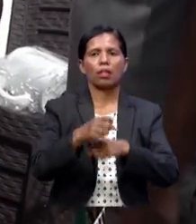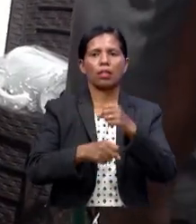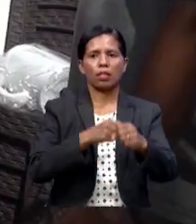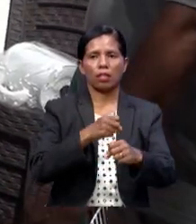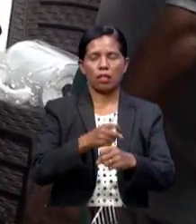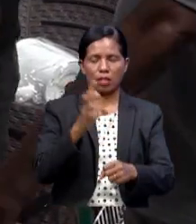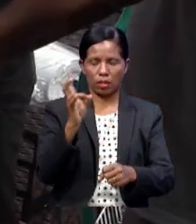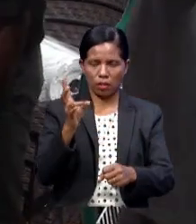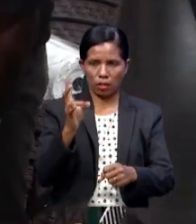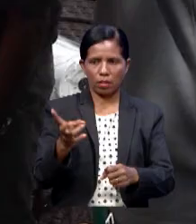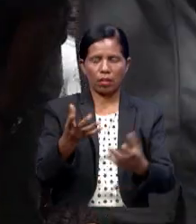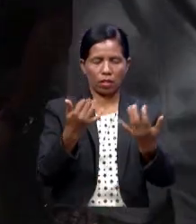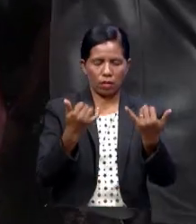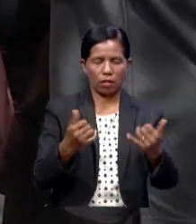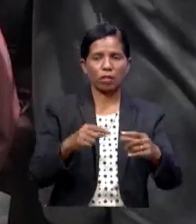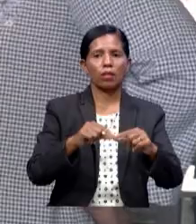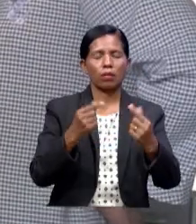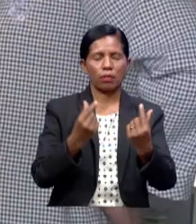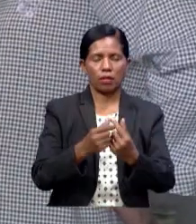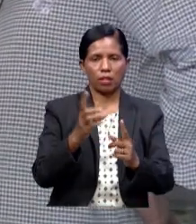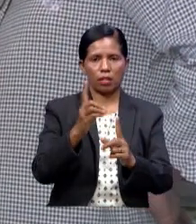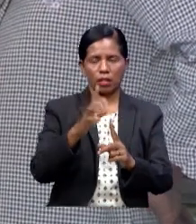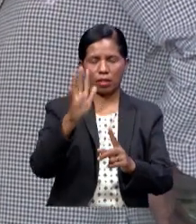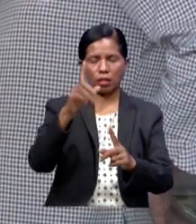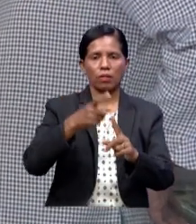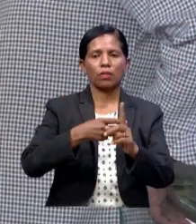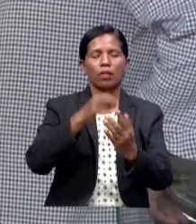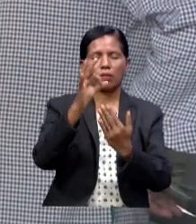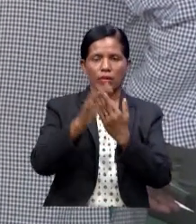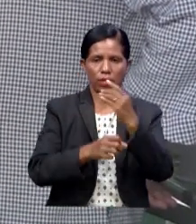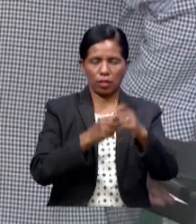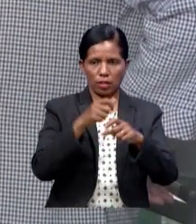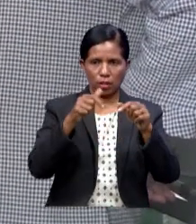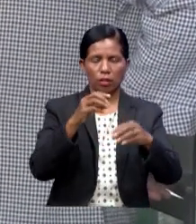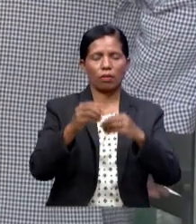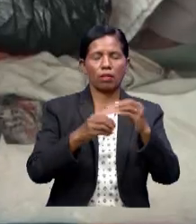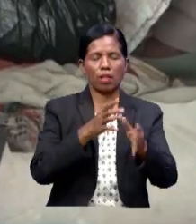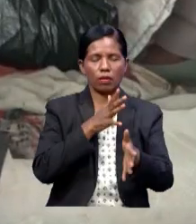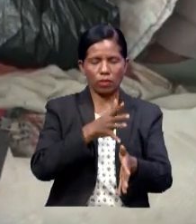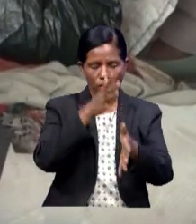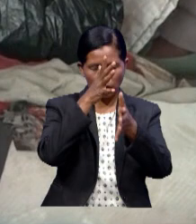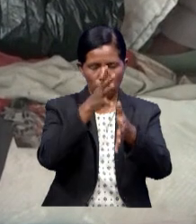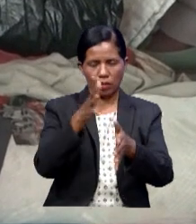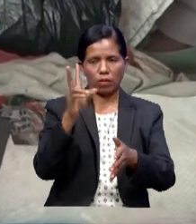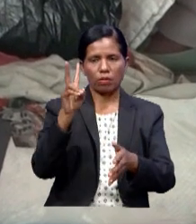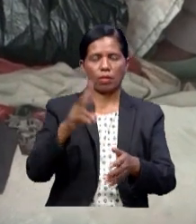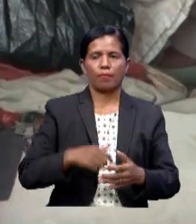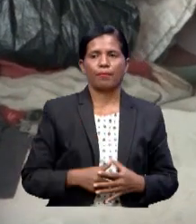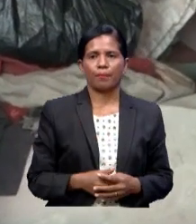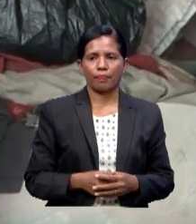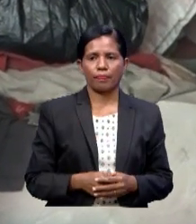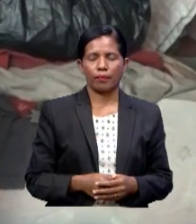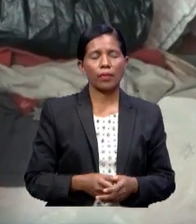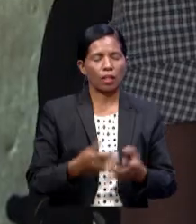Hituno Loresin, no pacote semanal e a Loron Lima, Fulan Fevereiro, Tina Né, Conabar Avô Maria no Avô Simeão. Além da